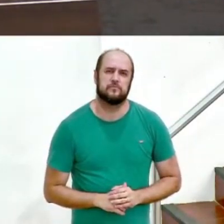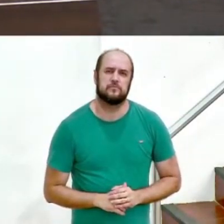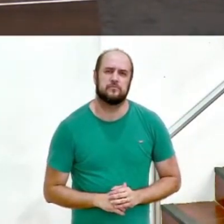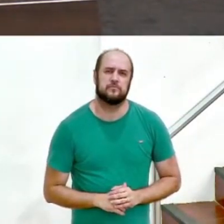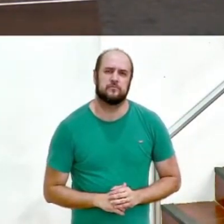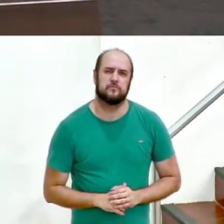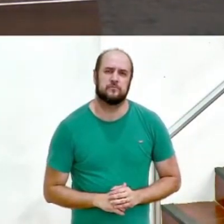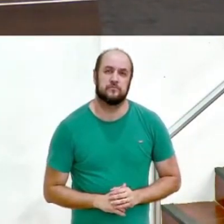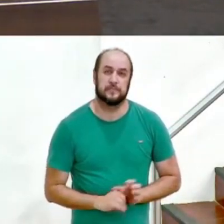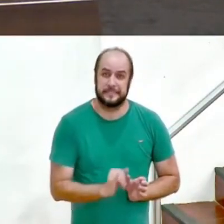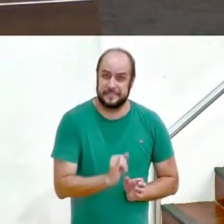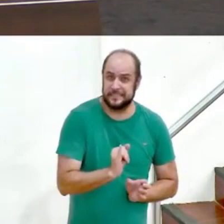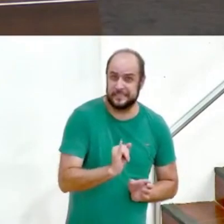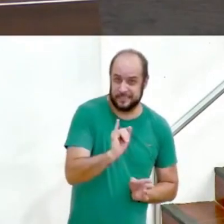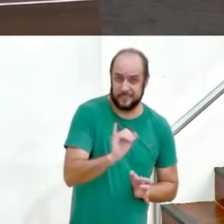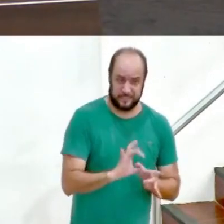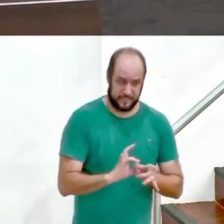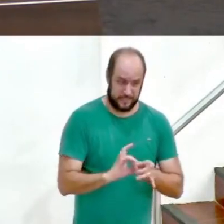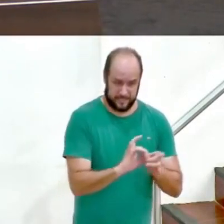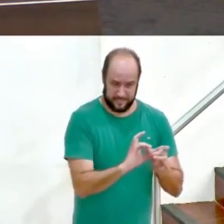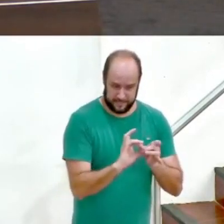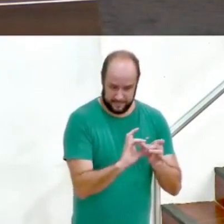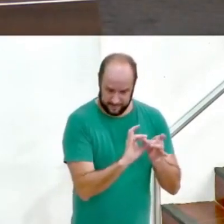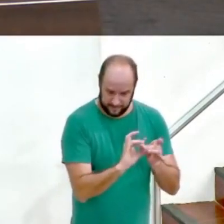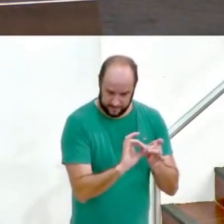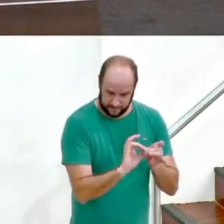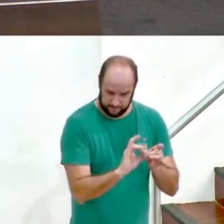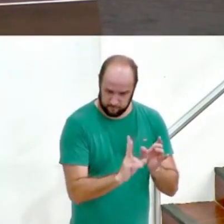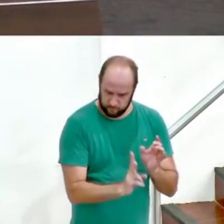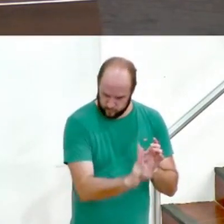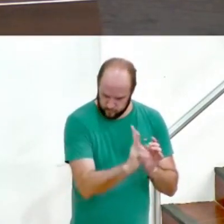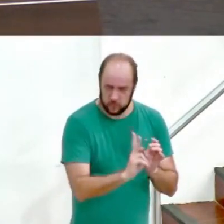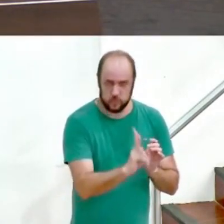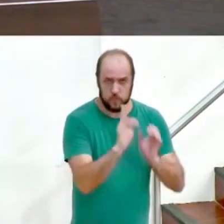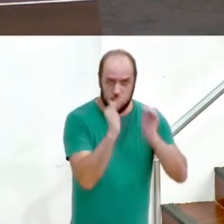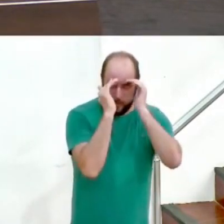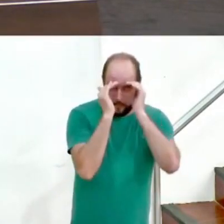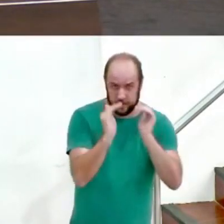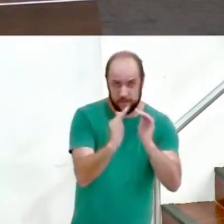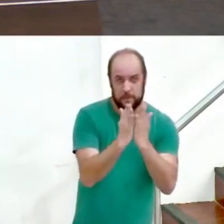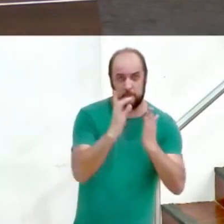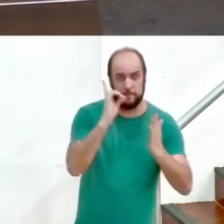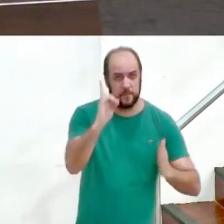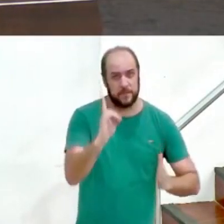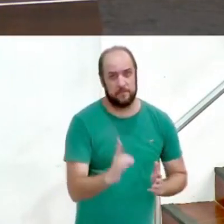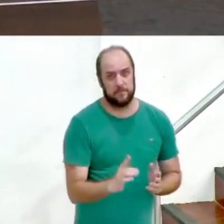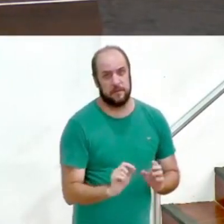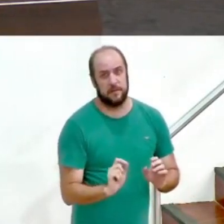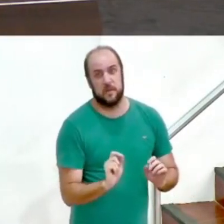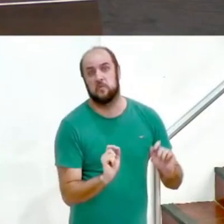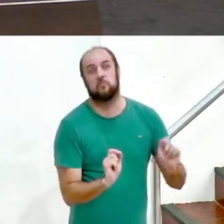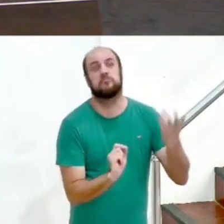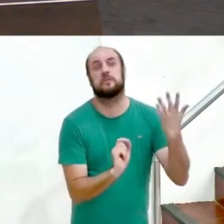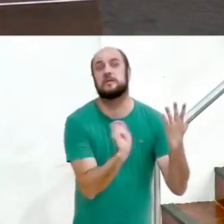Se eles guardassem a aliança, se eles obedecessem a palavra de Deus, o que aconteceria?